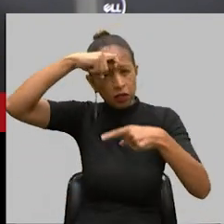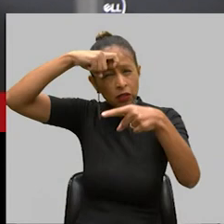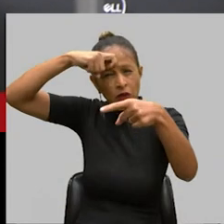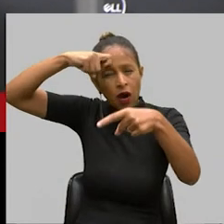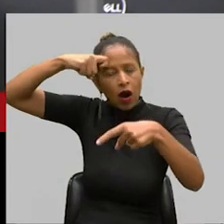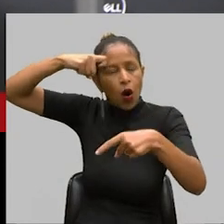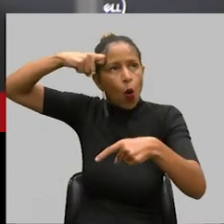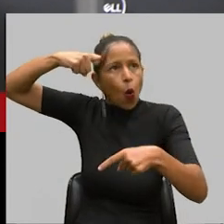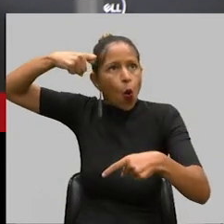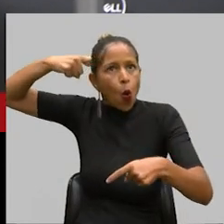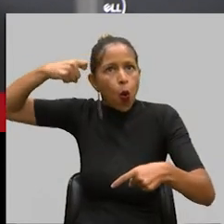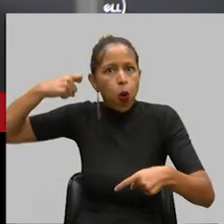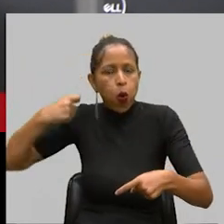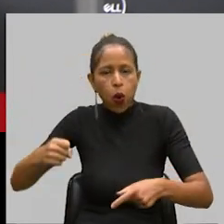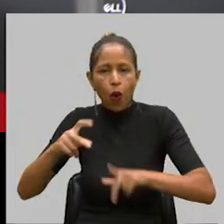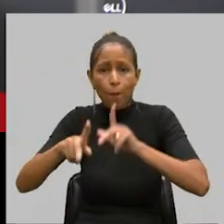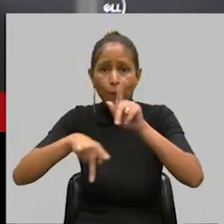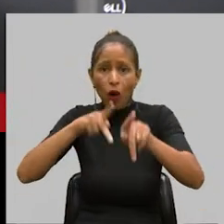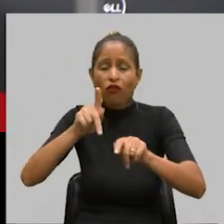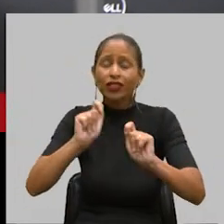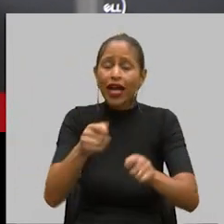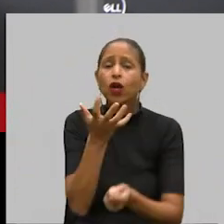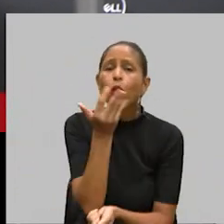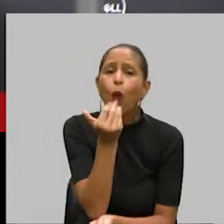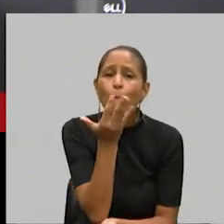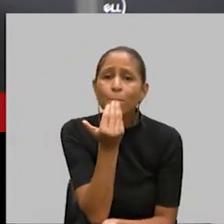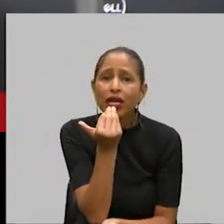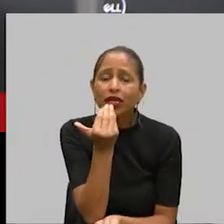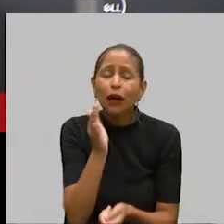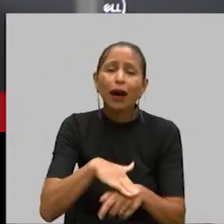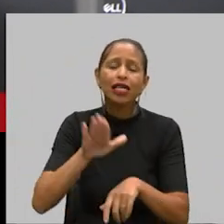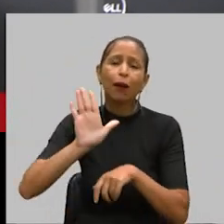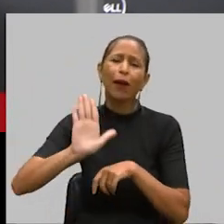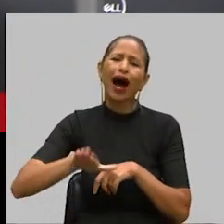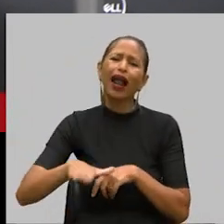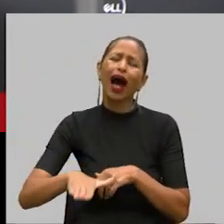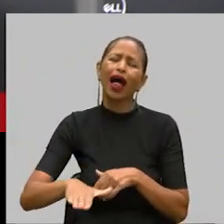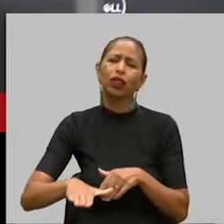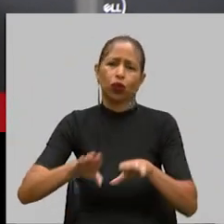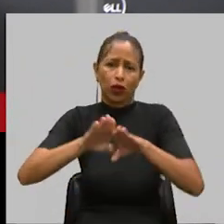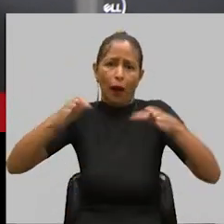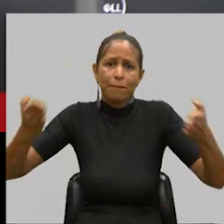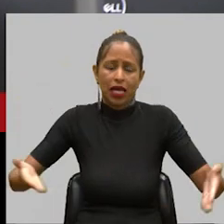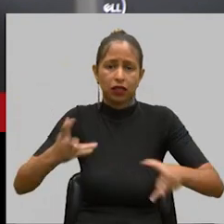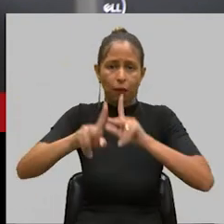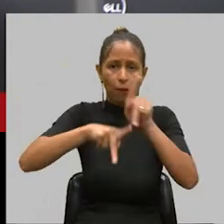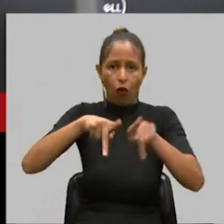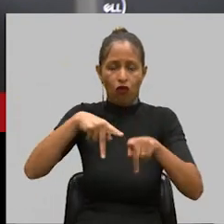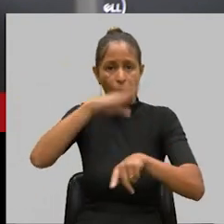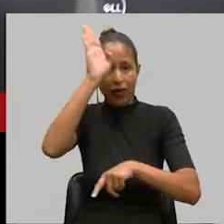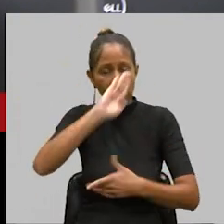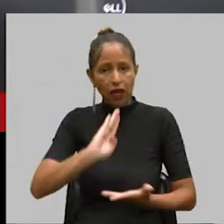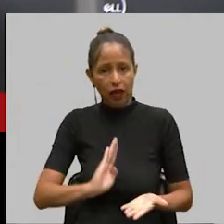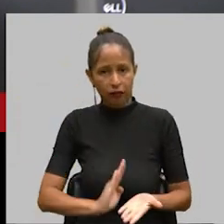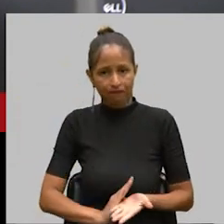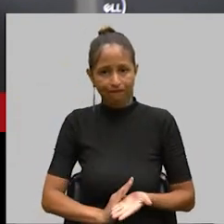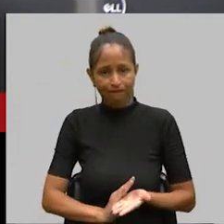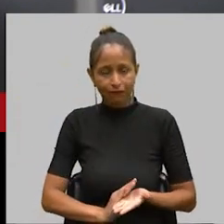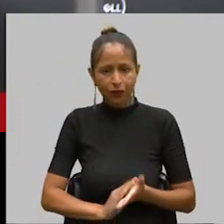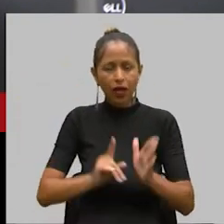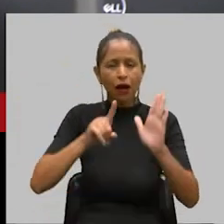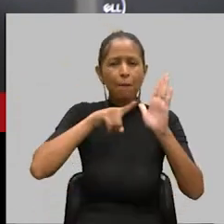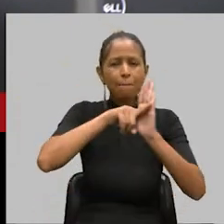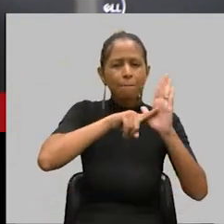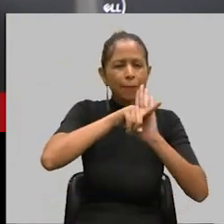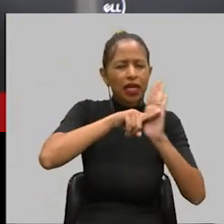fazem com que o nosso povo tem alimento e alimento mais barato na mesa do povo brasileiro os dados que nós